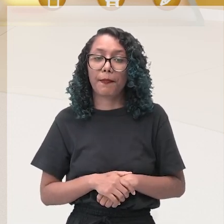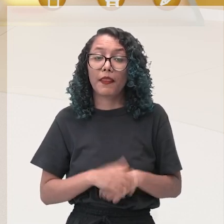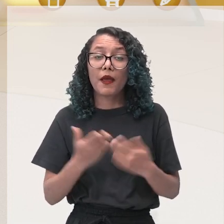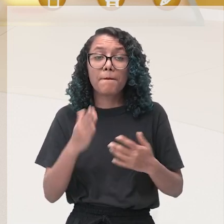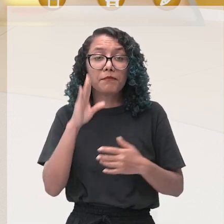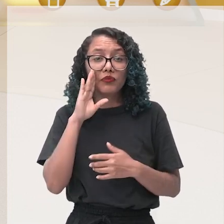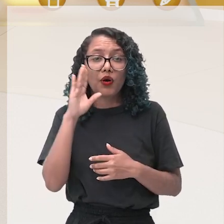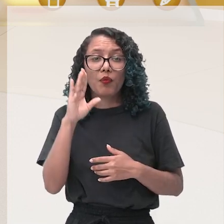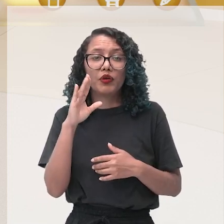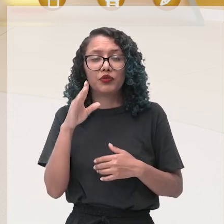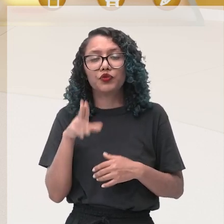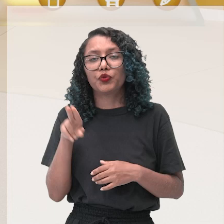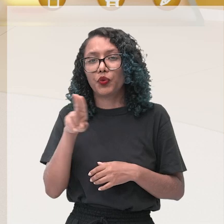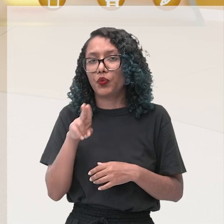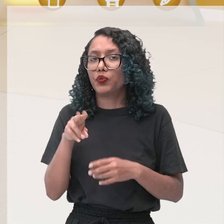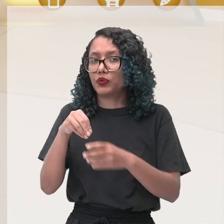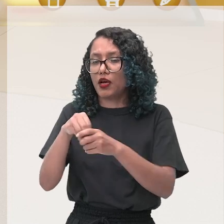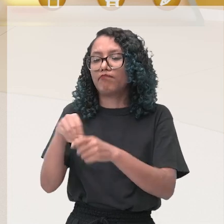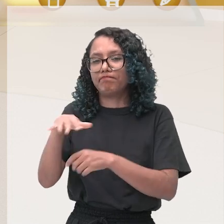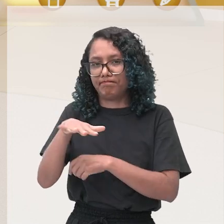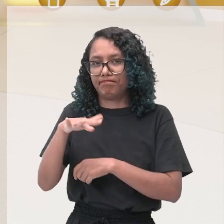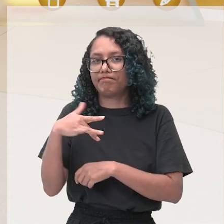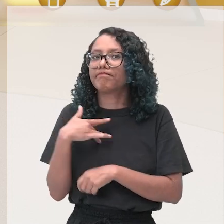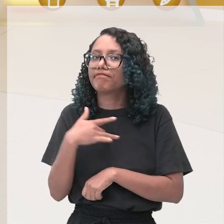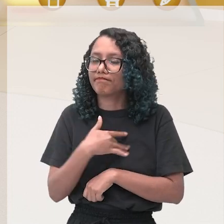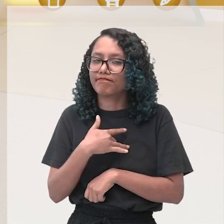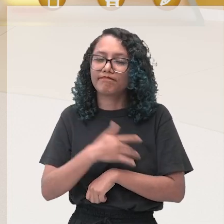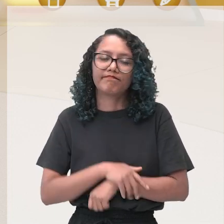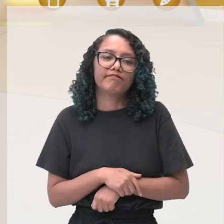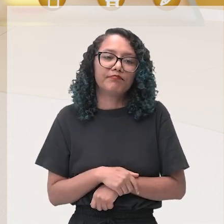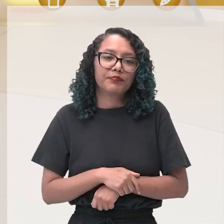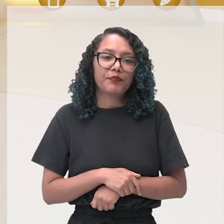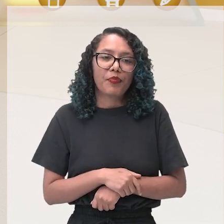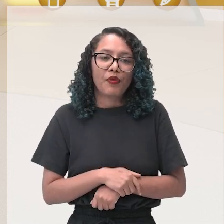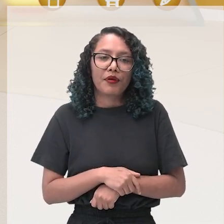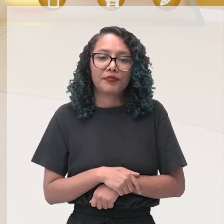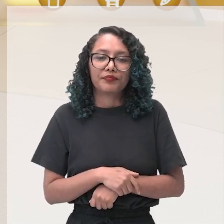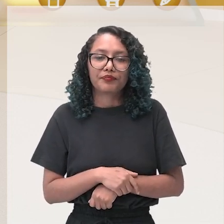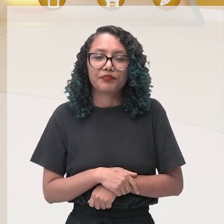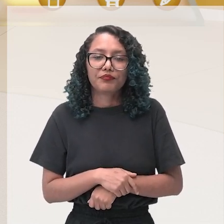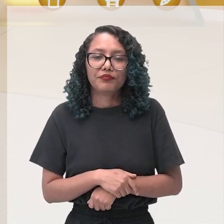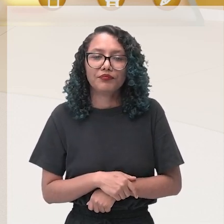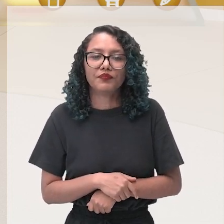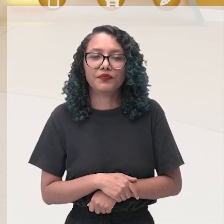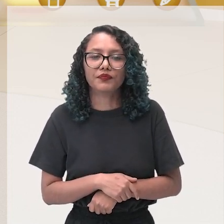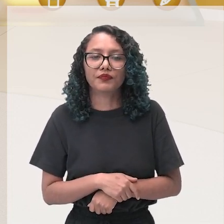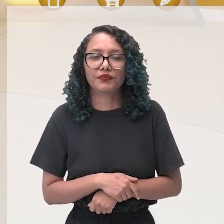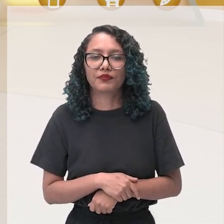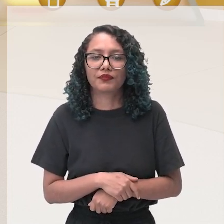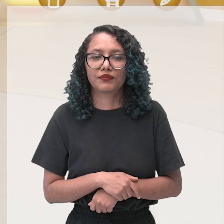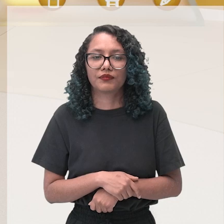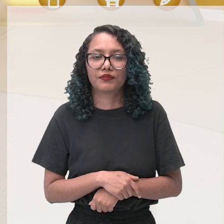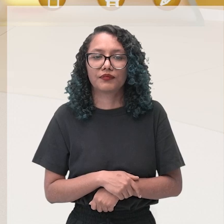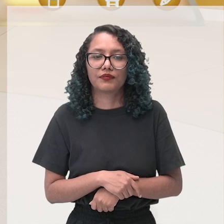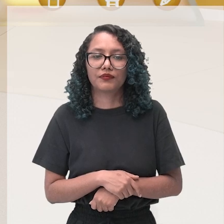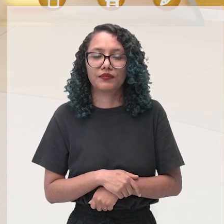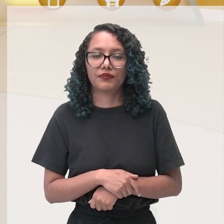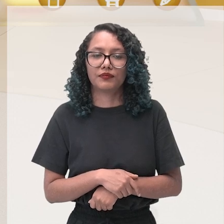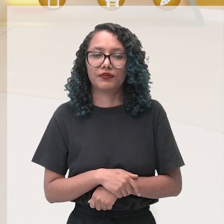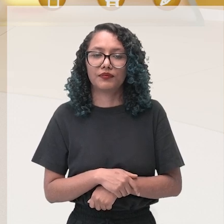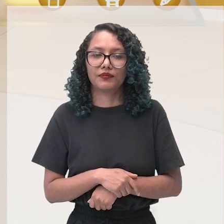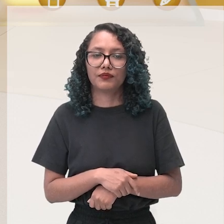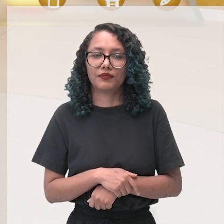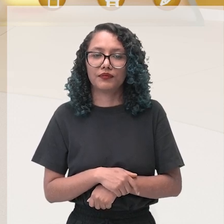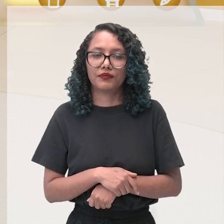advindos, né, da área da saúde. E assim, né, trabalharemos